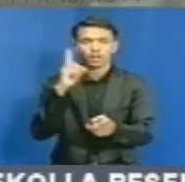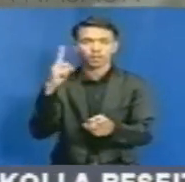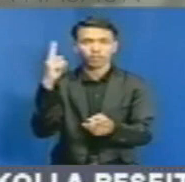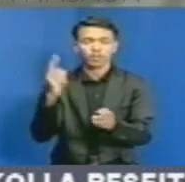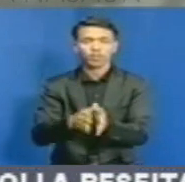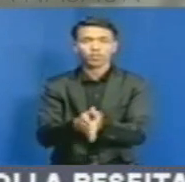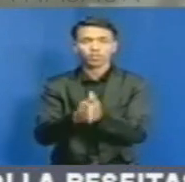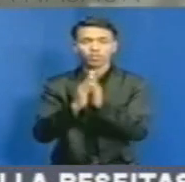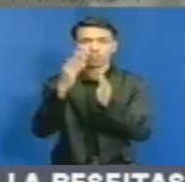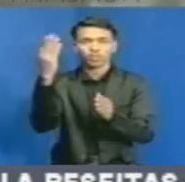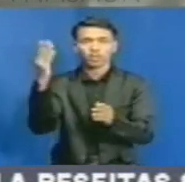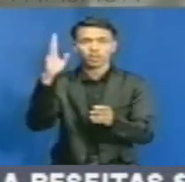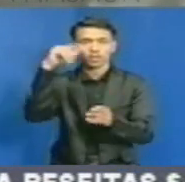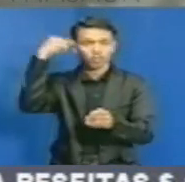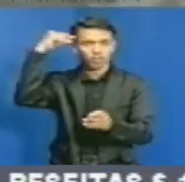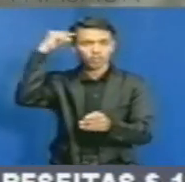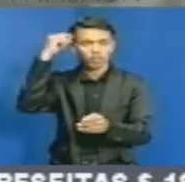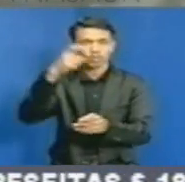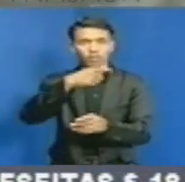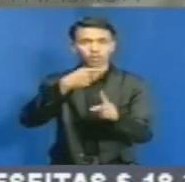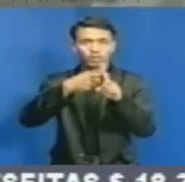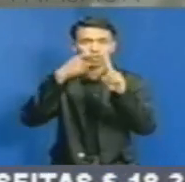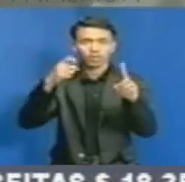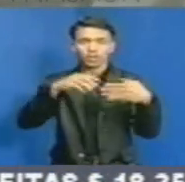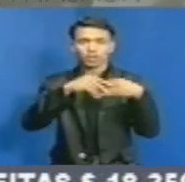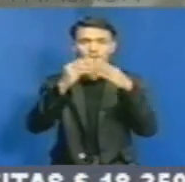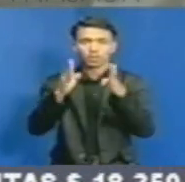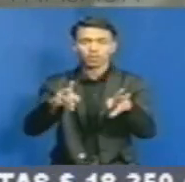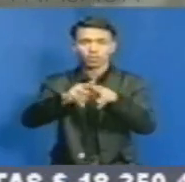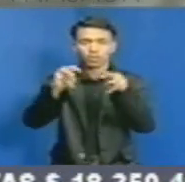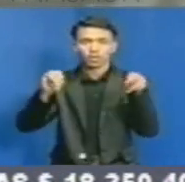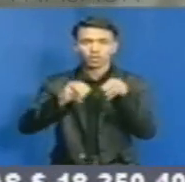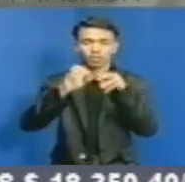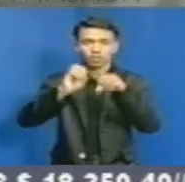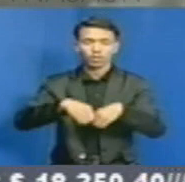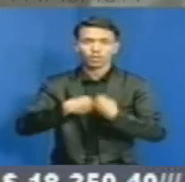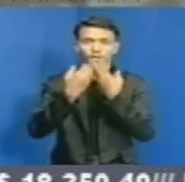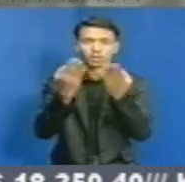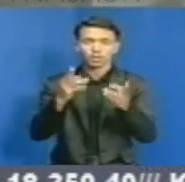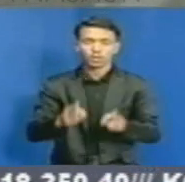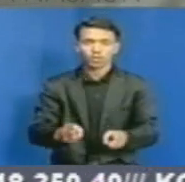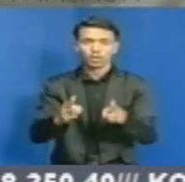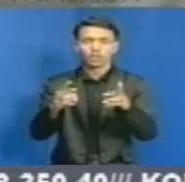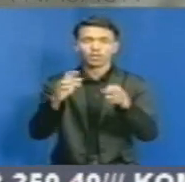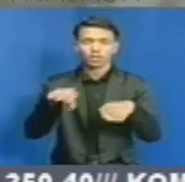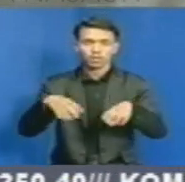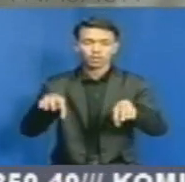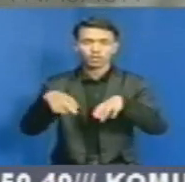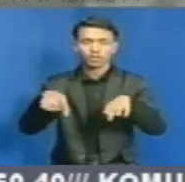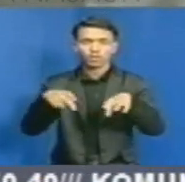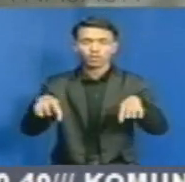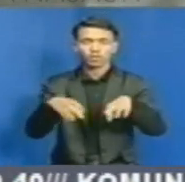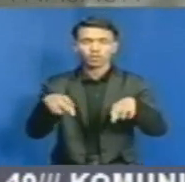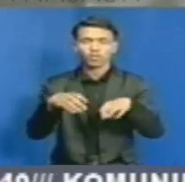fato em Bahia e também o governo, e você tem administrador do município, e sabe para acelerar o serviço, né? Rode